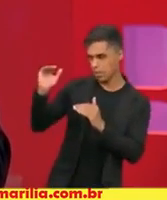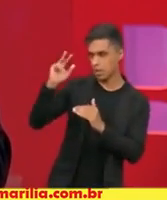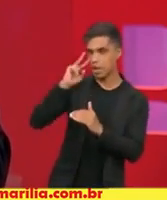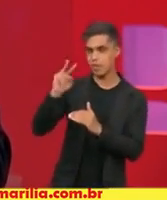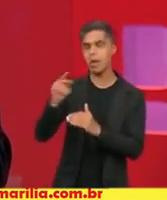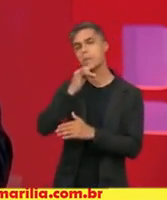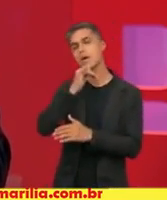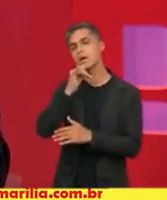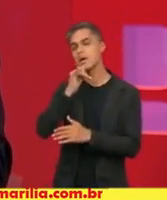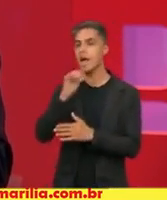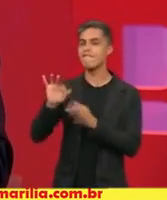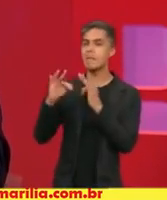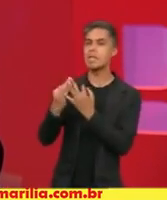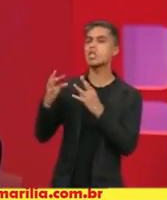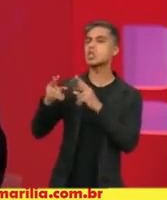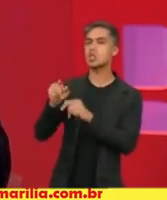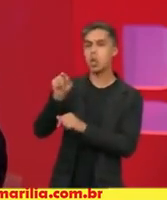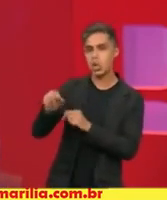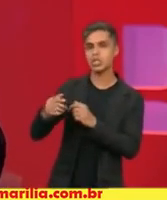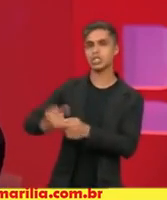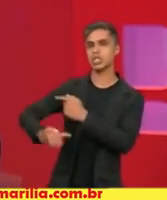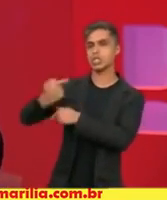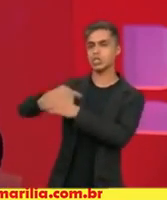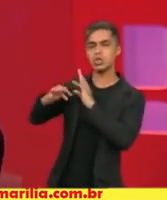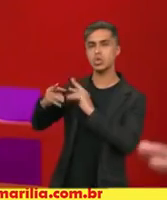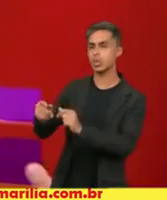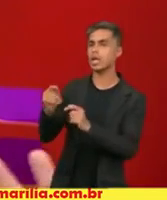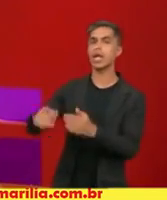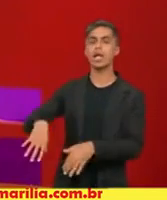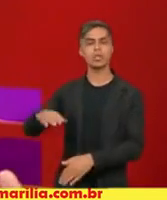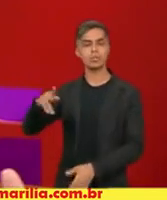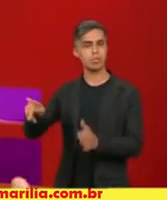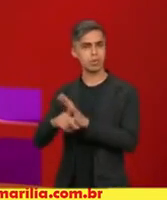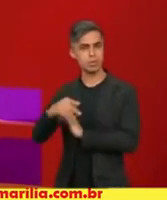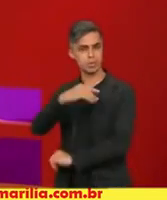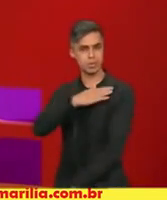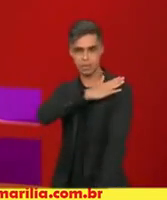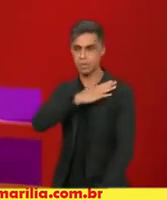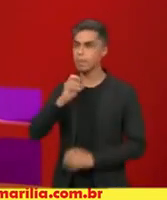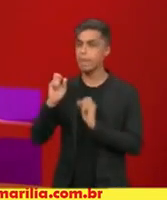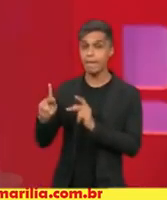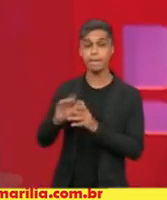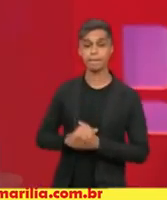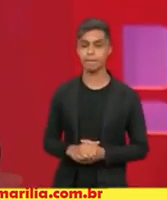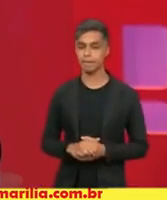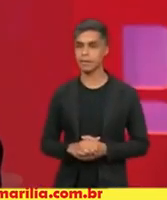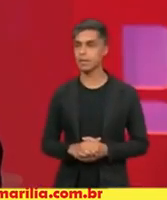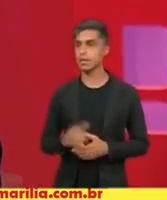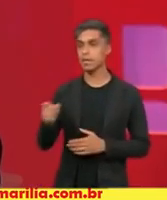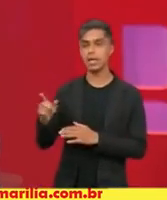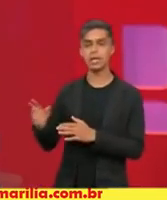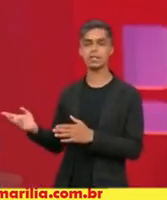pai foi militar, o avô foi militar, o bisavô foi militar. Sim. A gente tem essas linhagens, né? No Exército Brasileiro. Ele volta